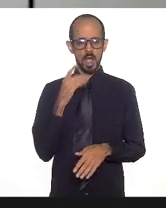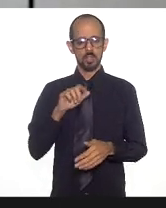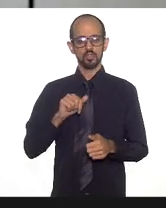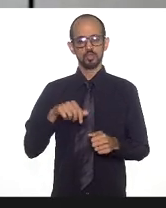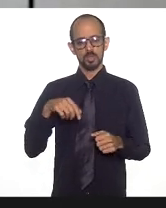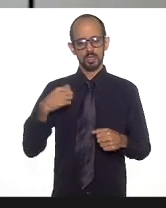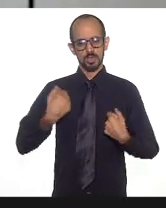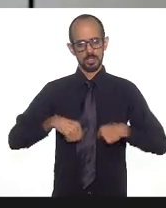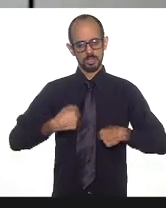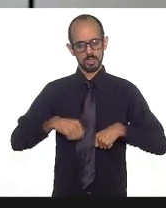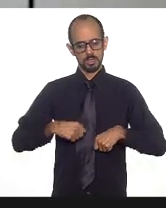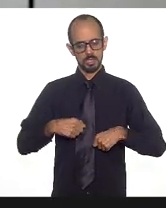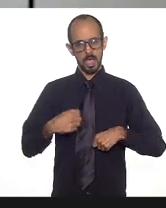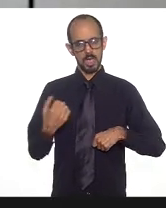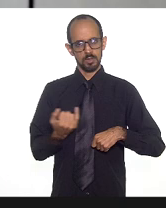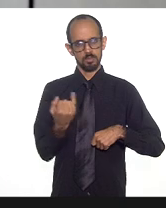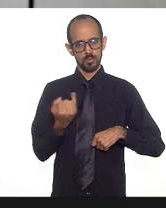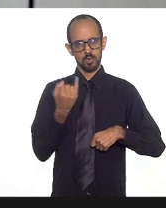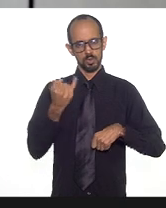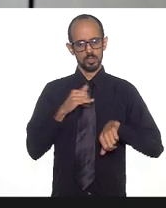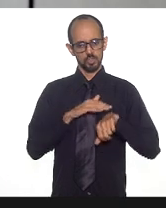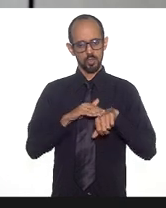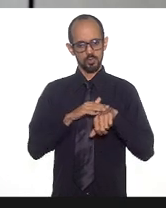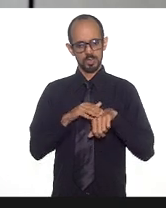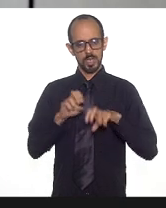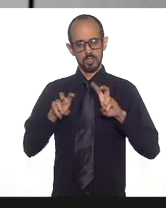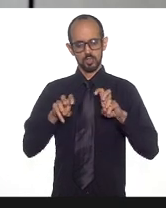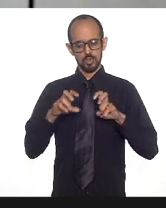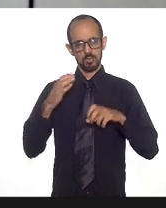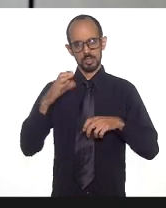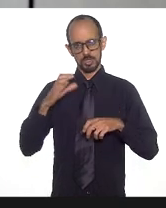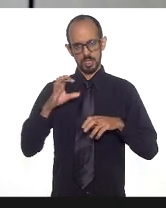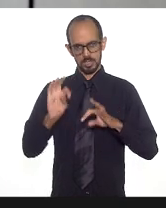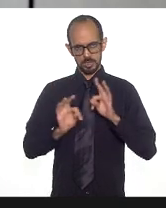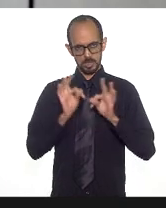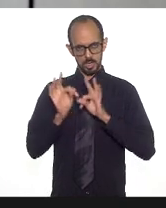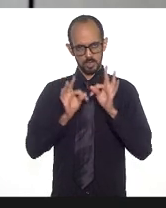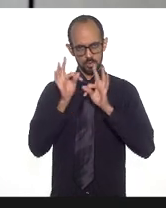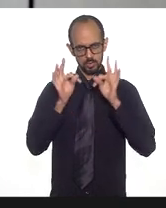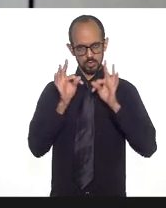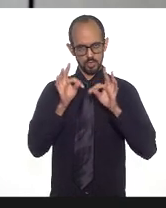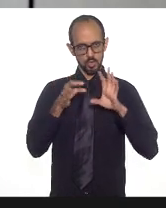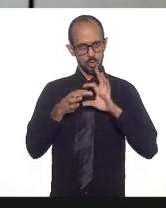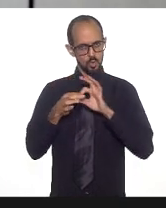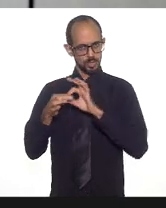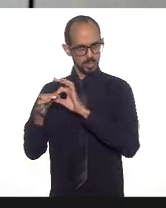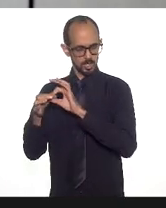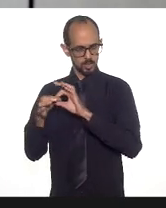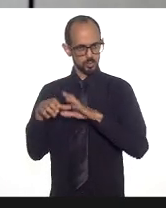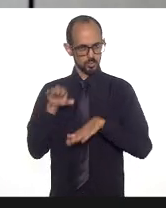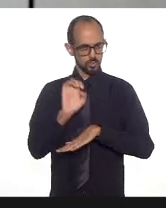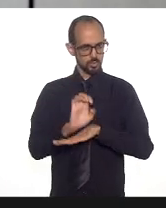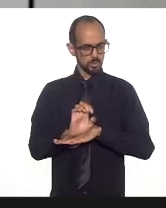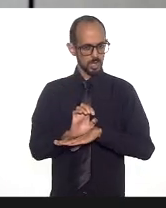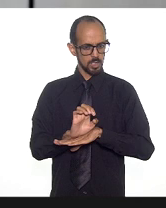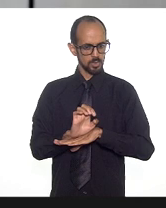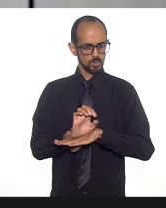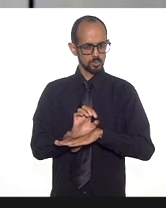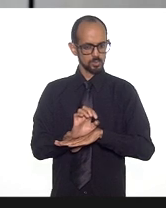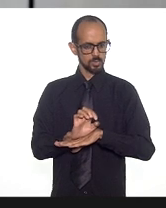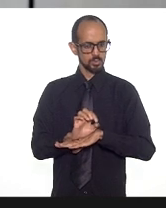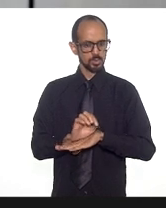discutir a questão da ciência e da tecnologia no contexto do Estado. Eu acho que uma discussão de fundo dessa é uma discussão